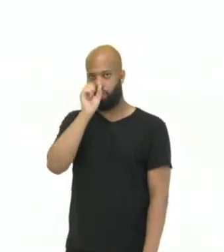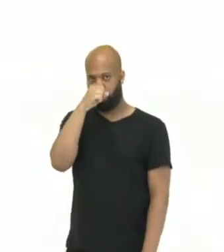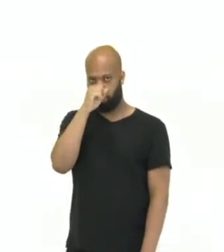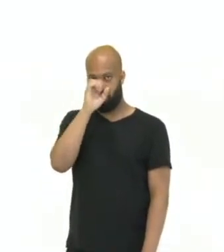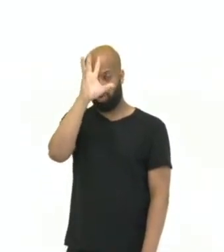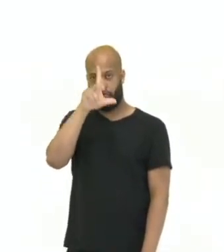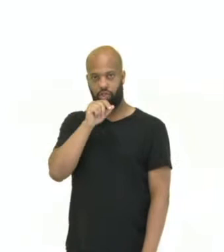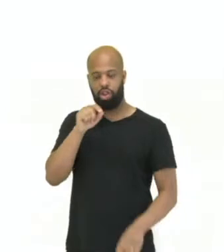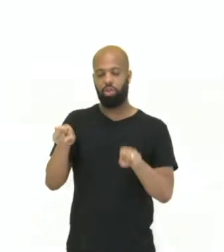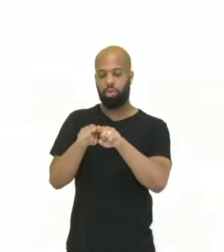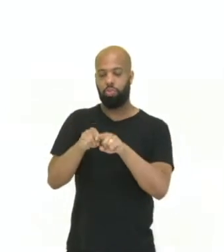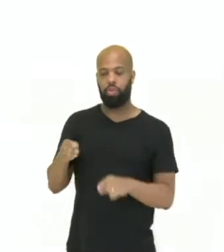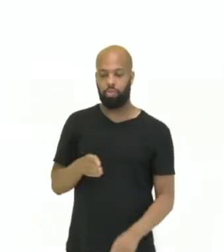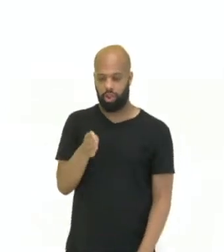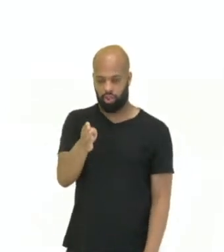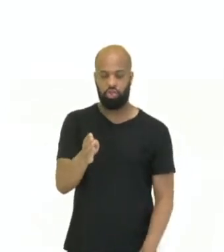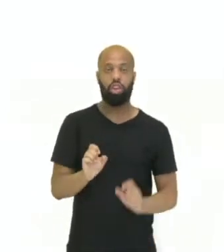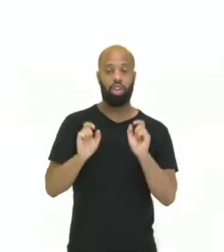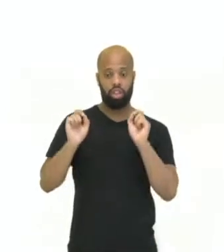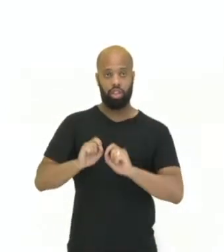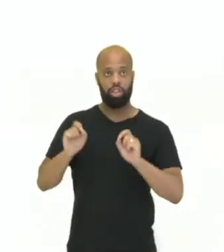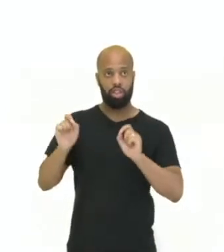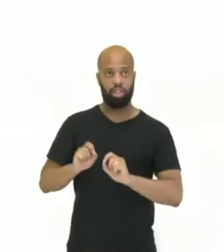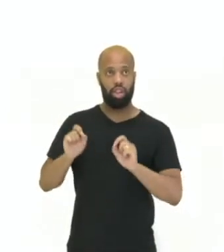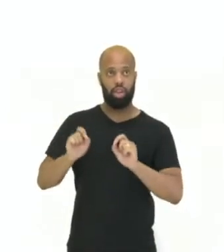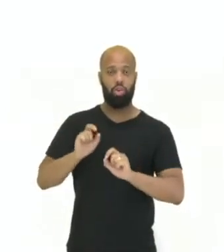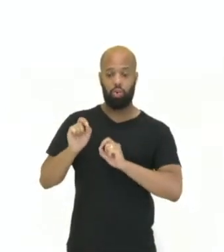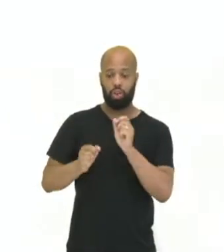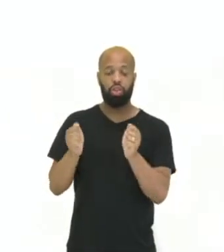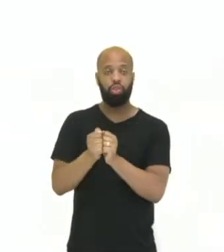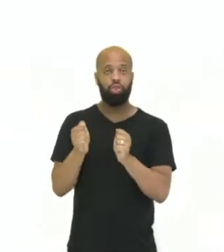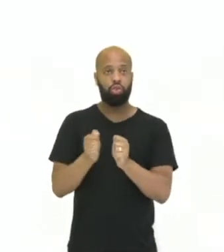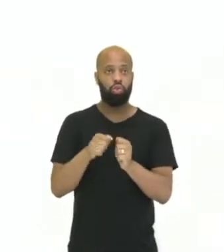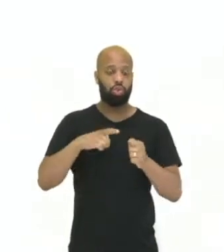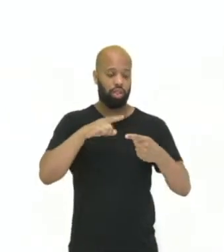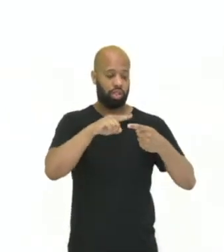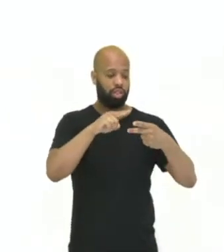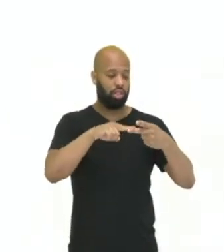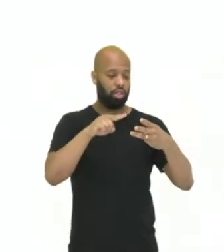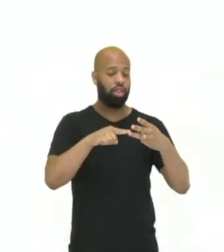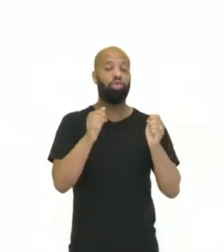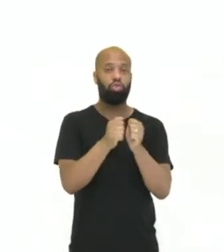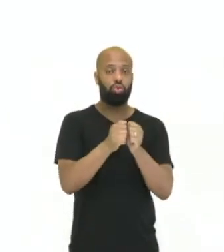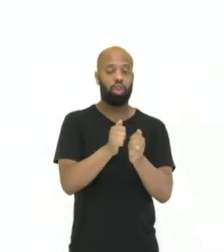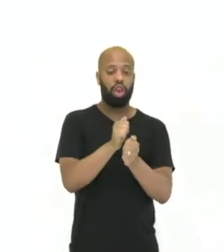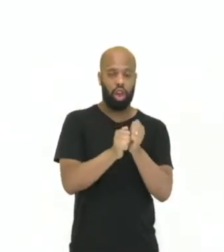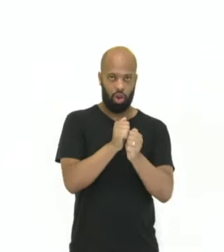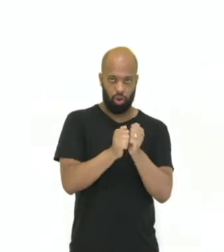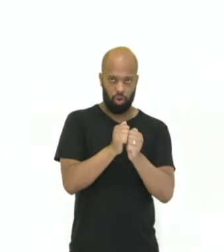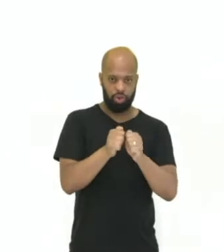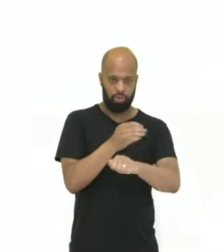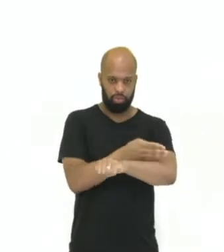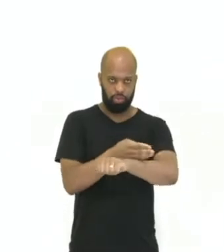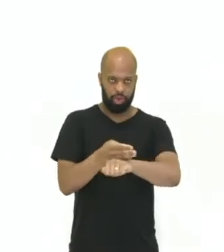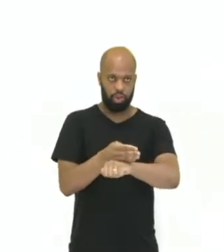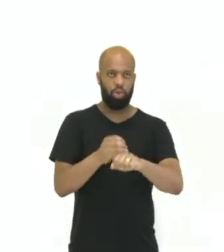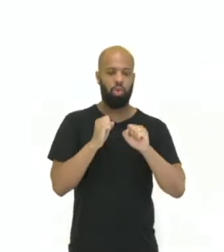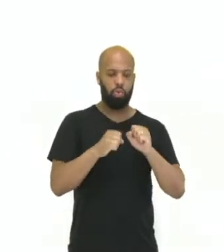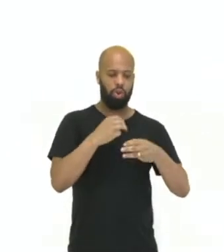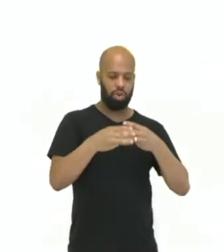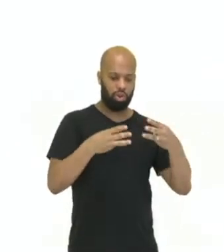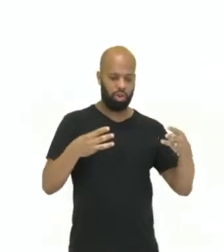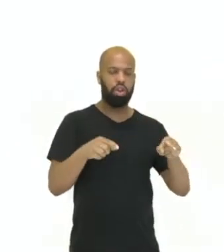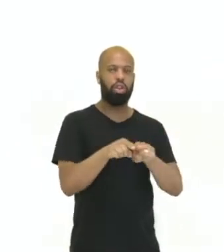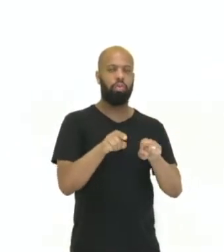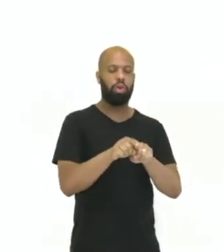e peixe, que podem ser servidos com três tipos de acompanhamentos. Arroz branco, massa e